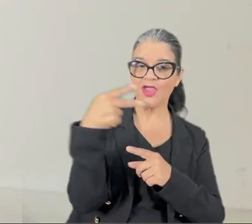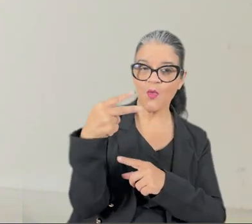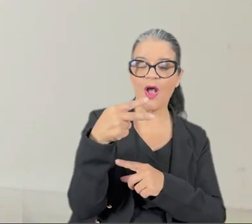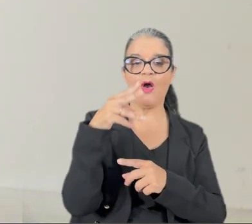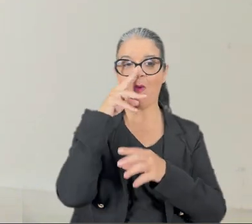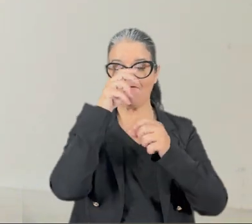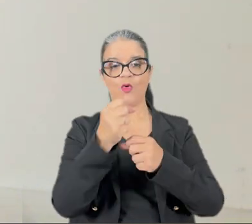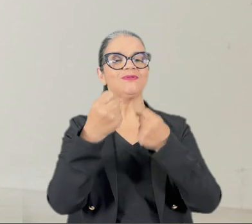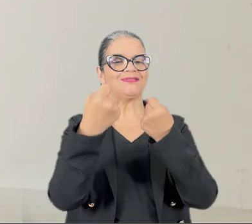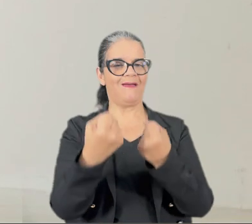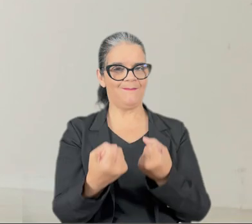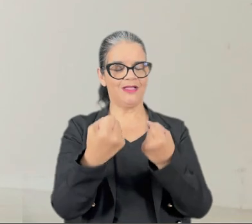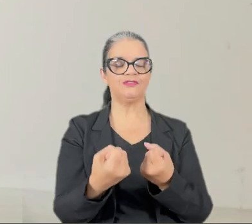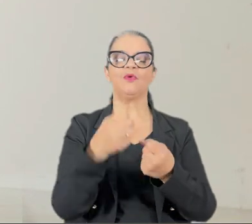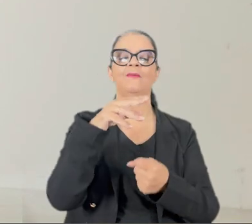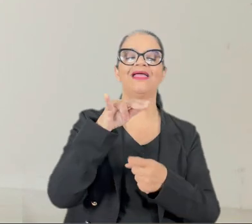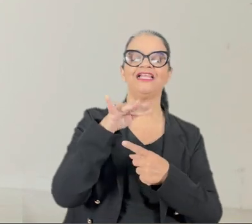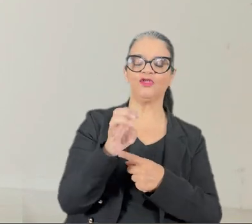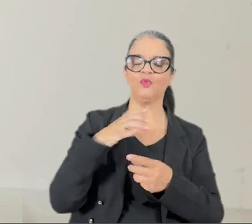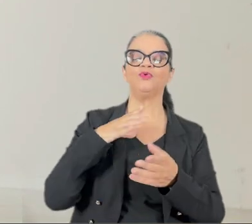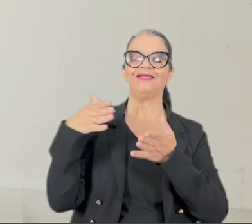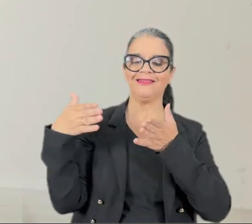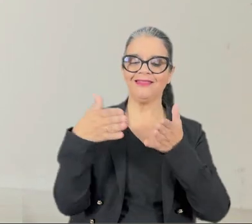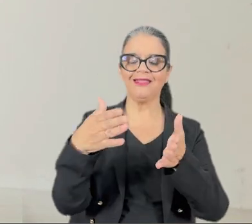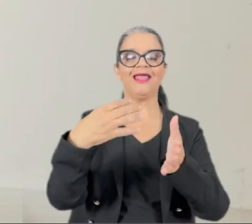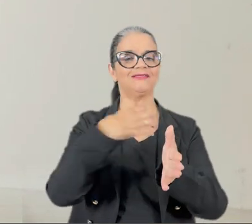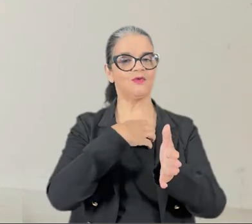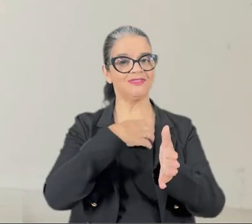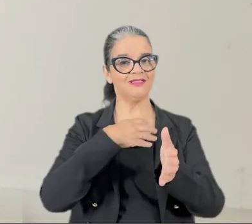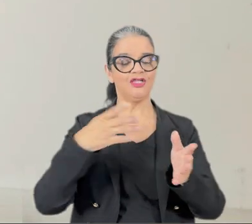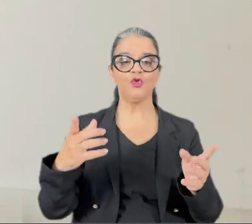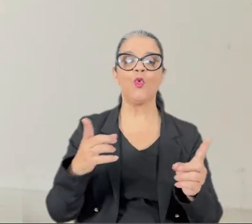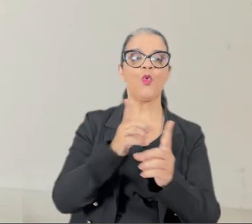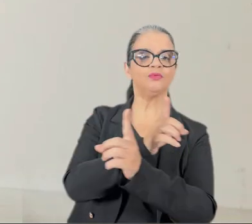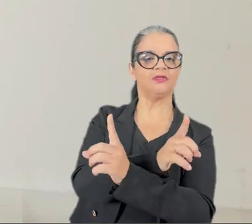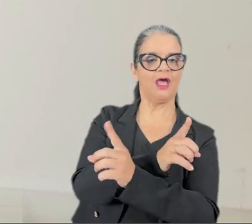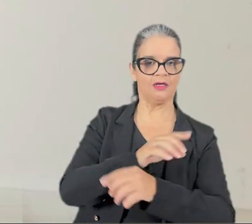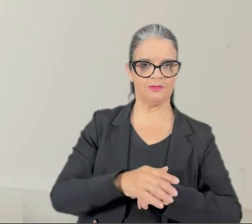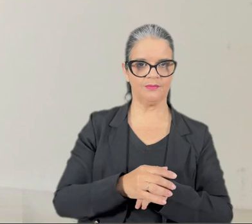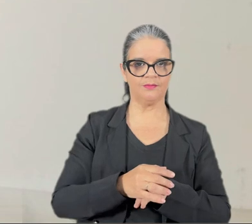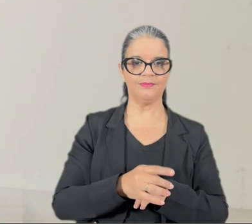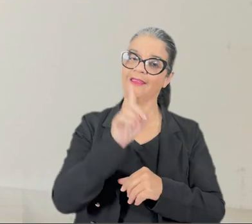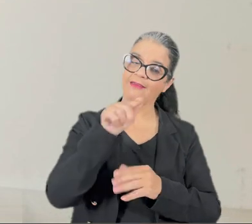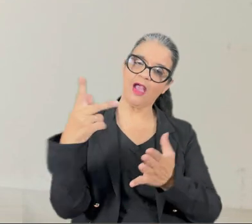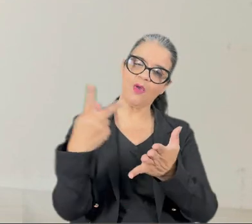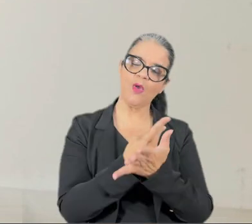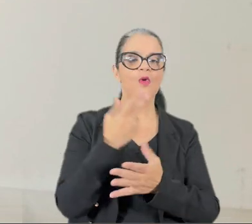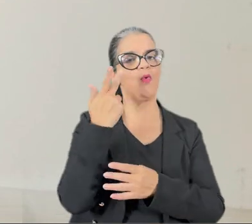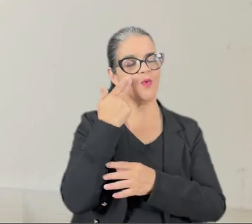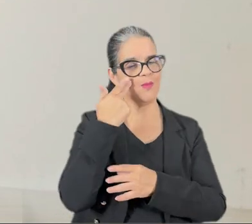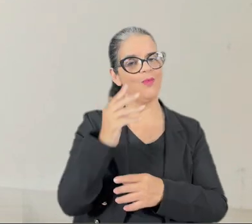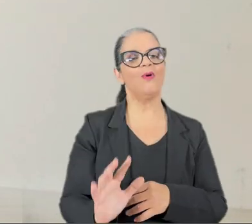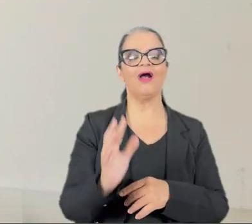à força peso, em magnitude, em direção e sentido contrário. E aí mora um erro muito